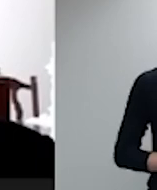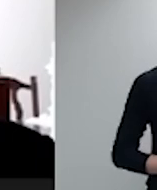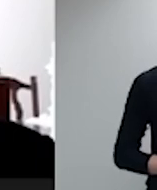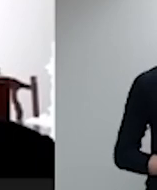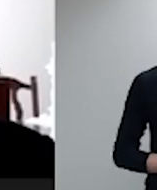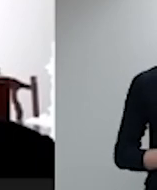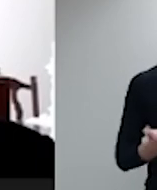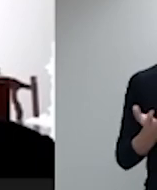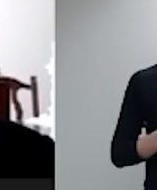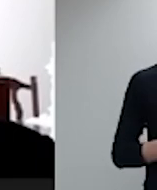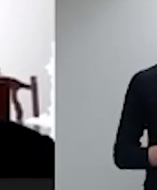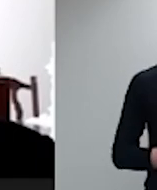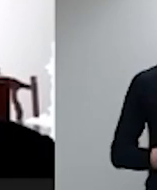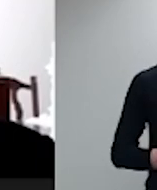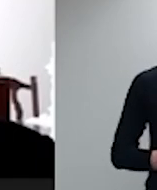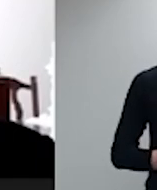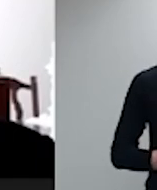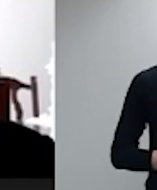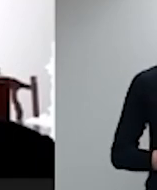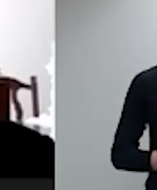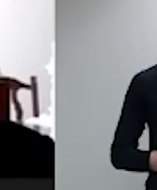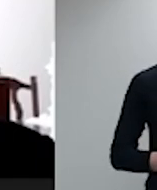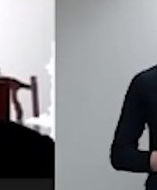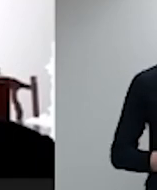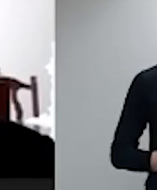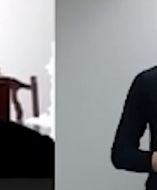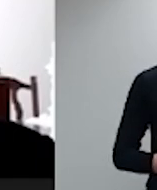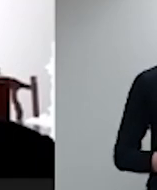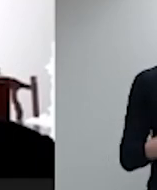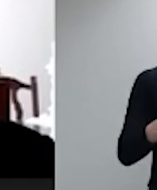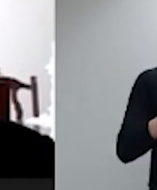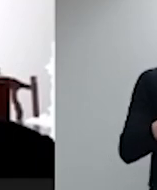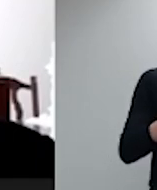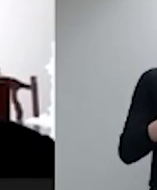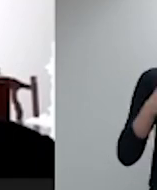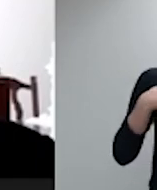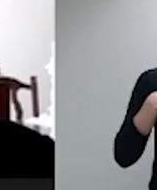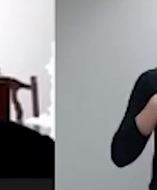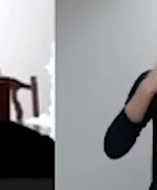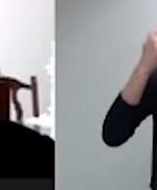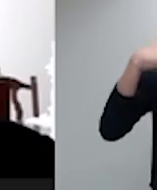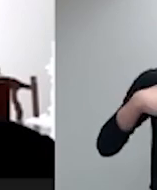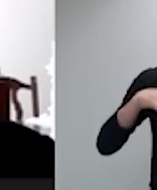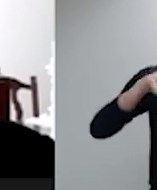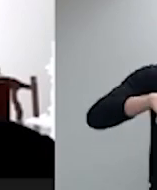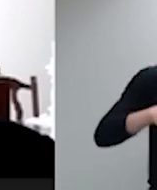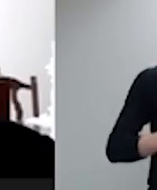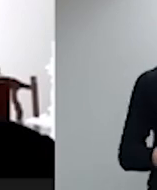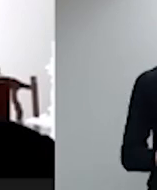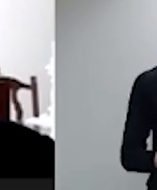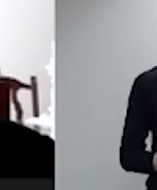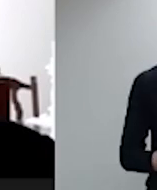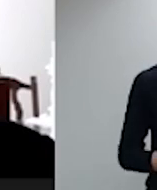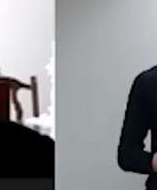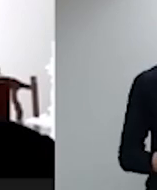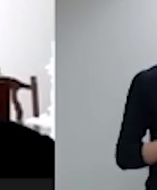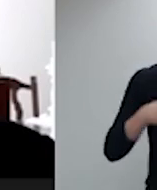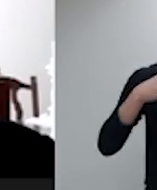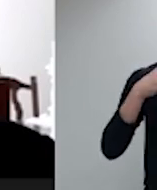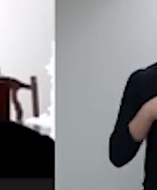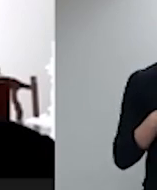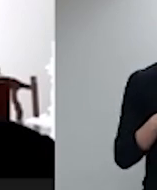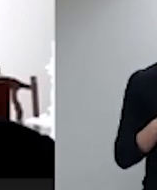inicialmente a questão seja submetida ao exame da autarquia responsável pela vigilância sanitária e em caso de demora